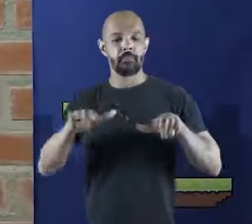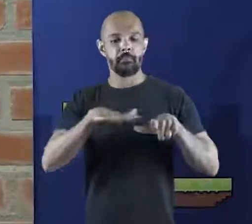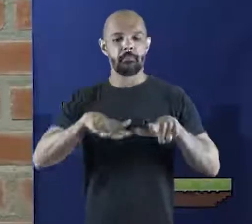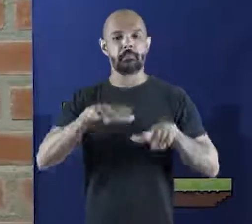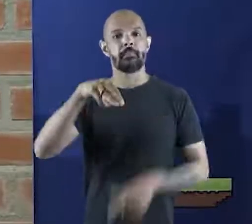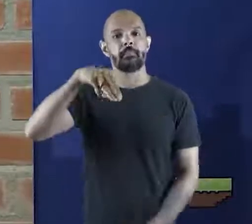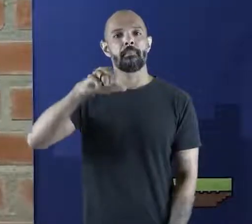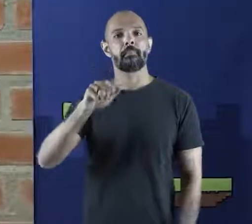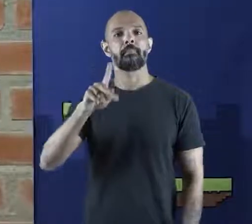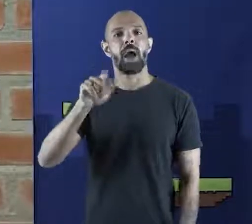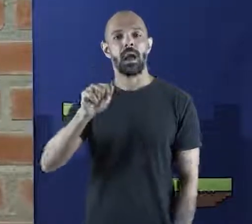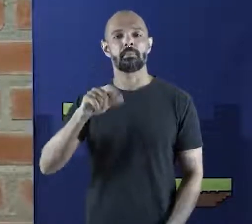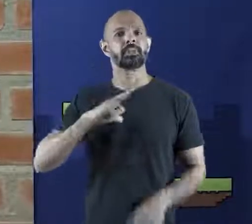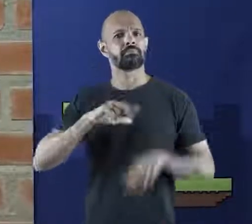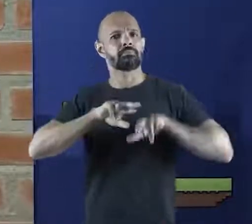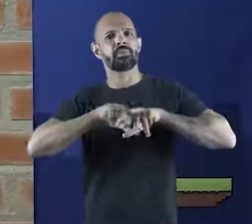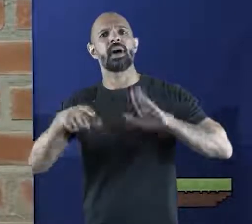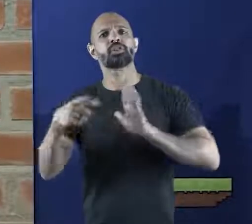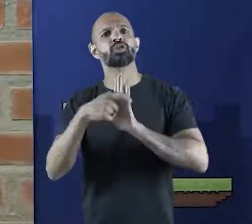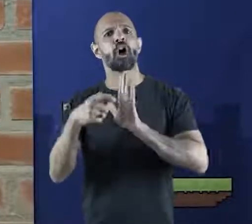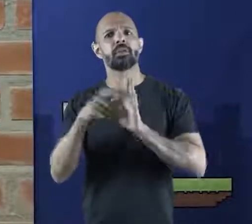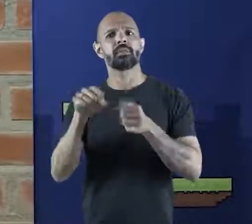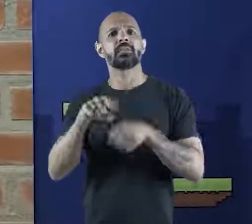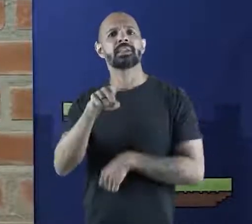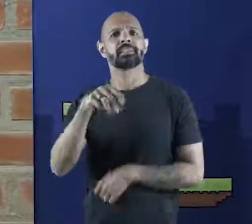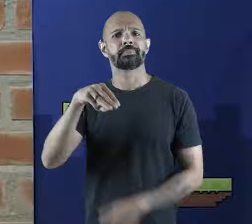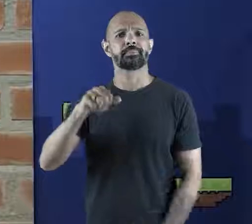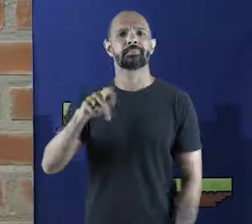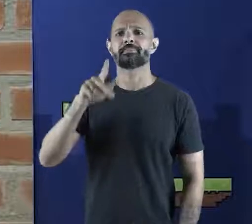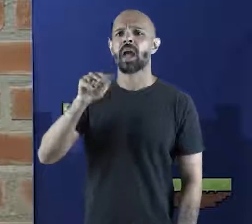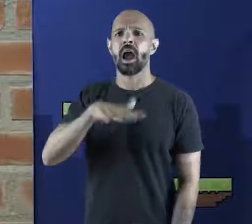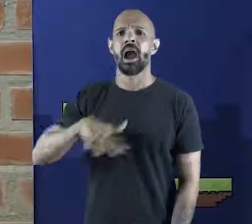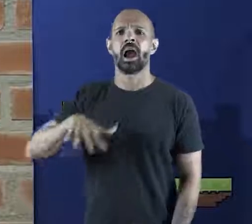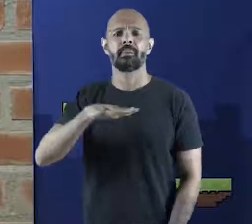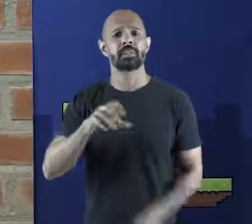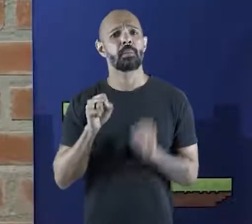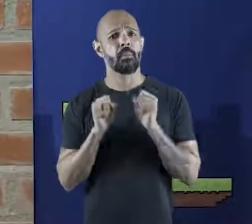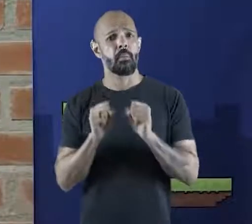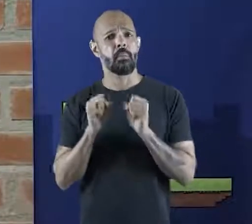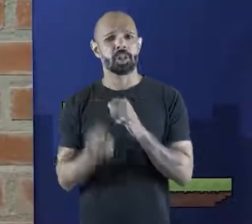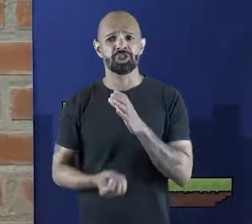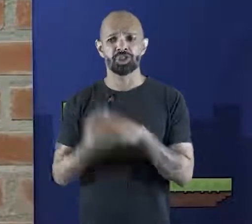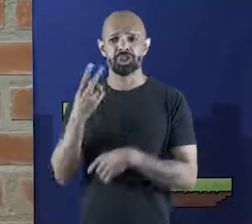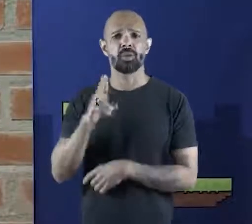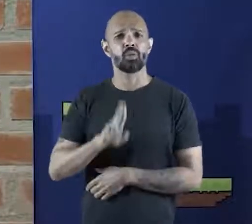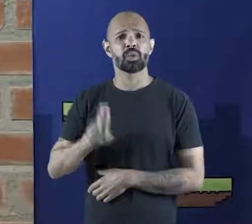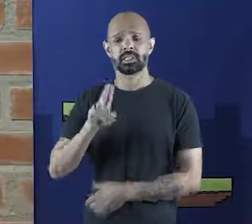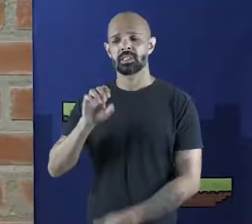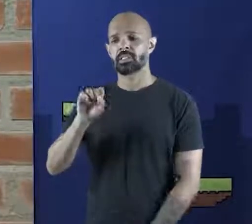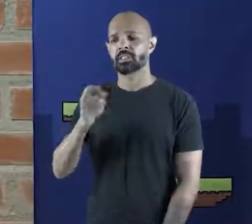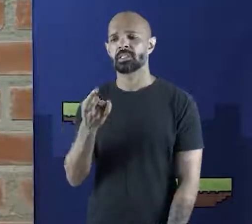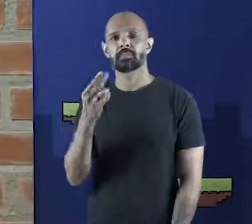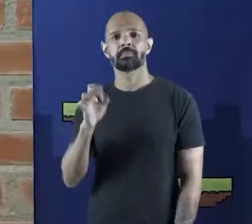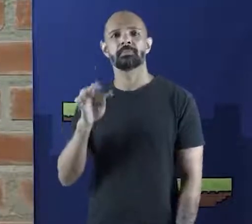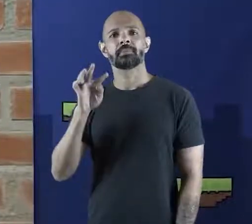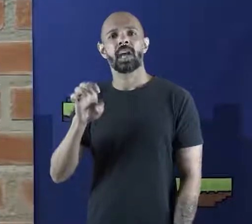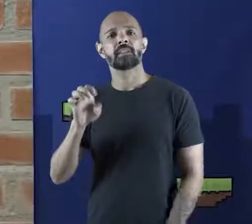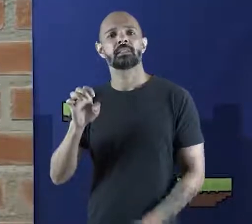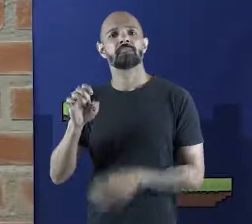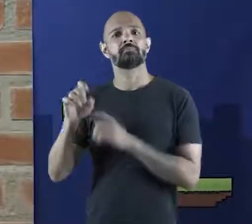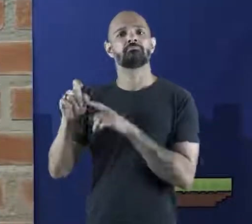Tem muito, inclusive, vários softwares livres para você fazer mapas hoje em dia, tá? Do qual você pode criar através de sprites com o tileset que